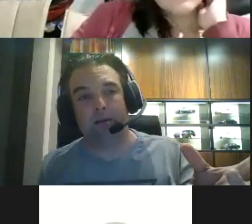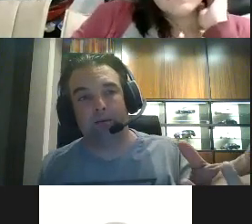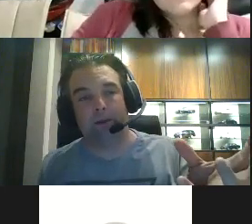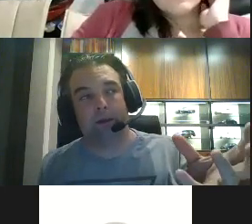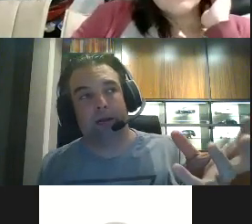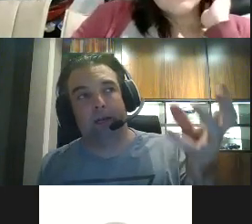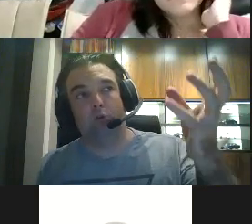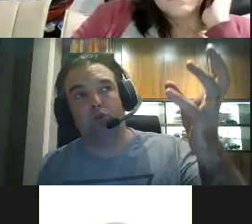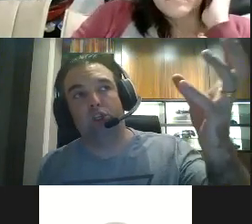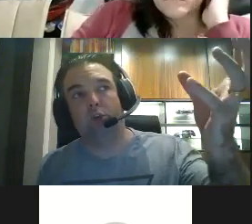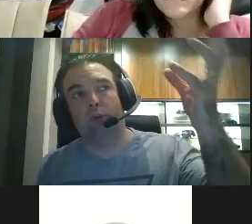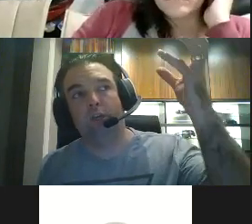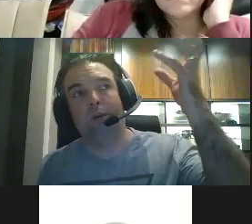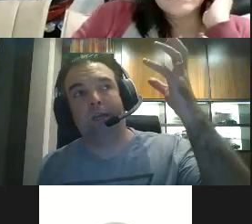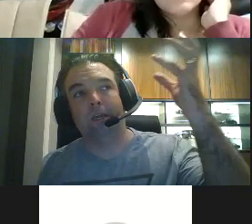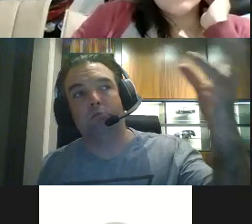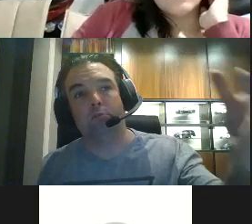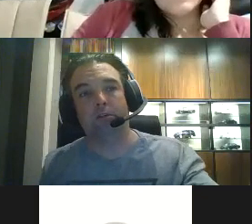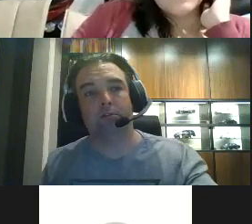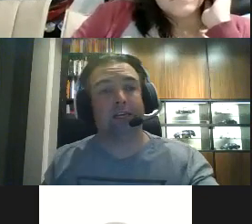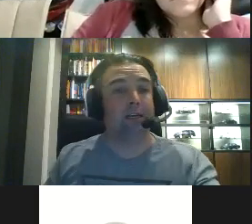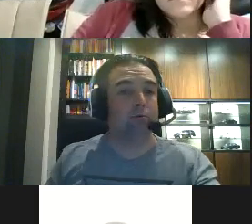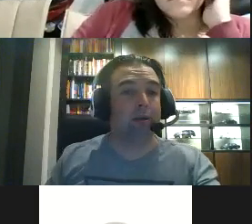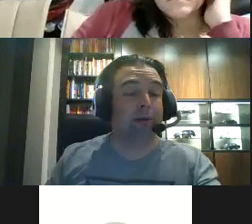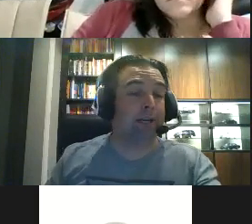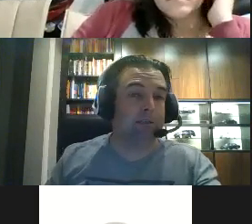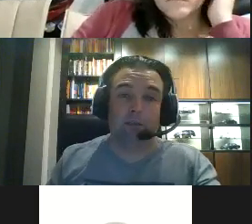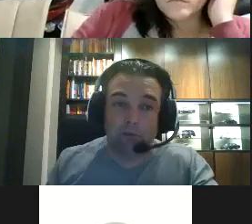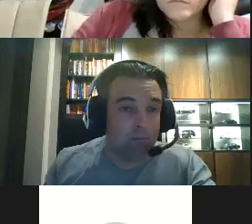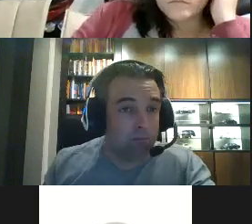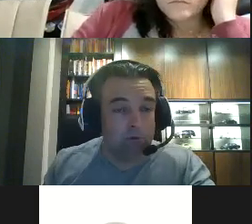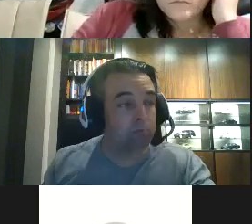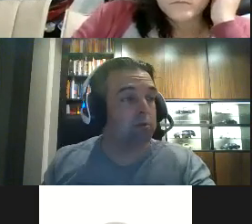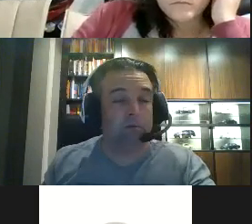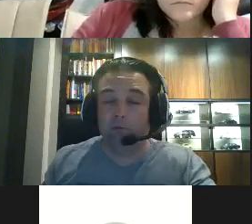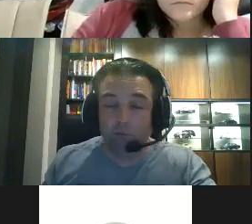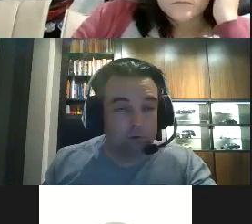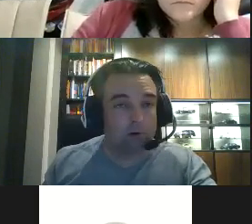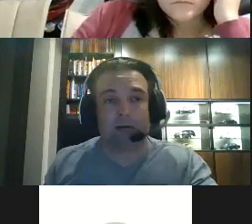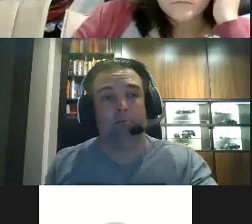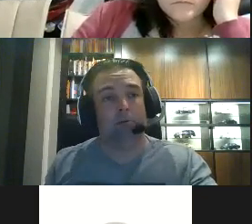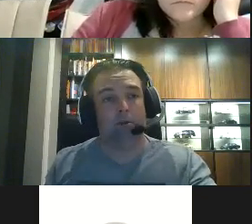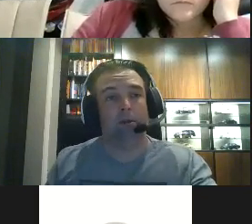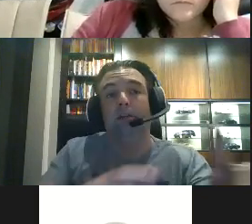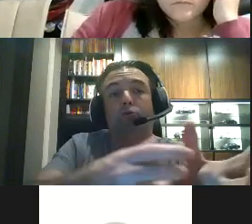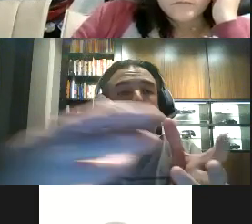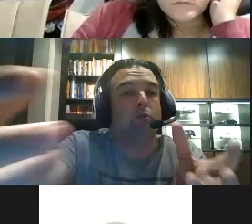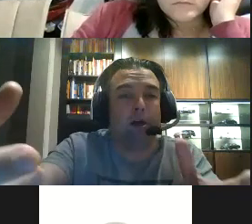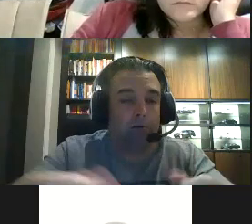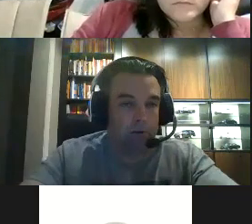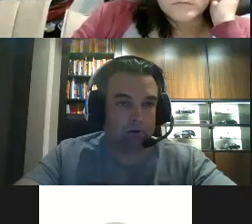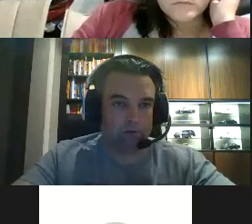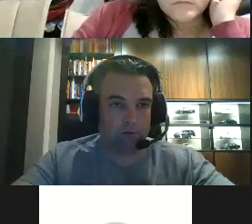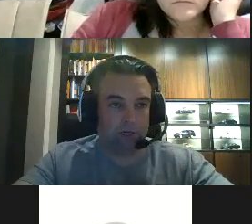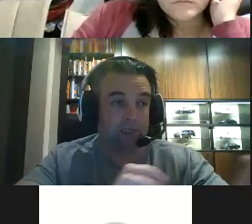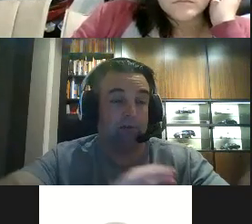lugar. Eu tinha um rio há 500 anos aqui, ele não está mais. Isso é muito possível e muito normal. Ele mudou de